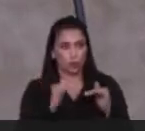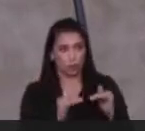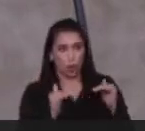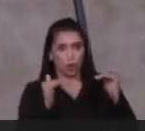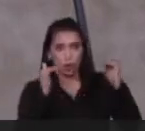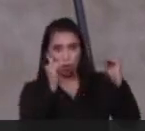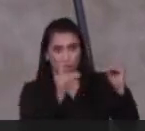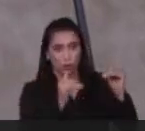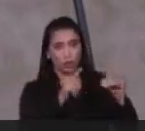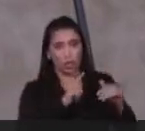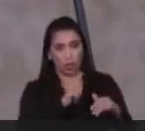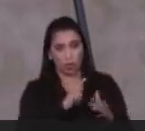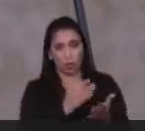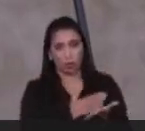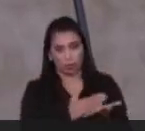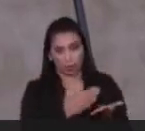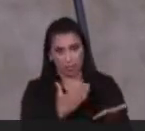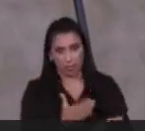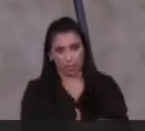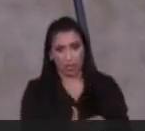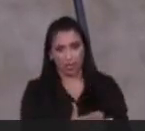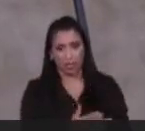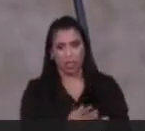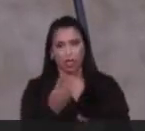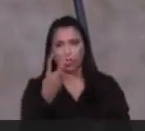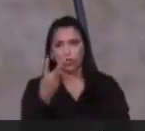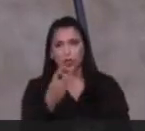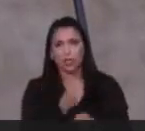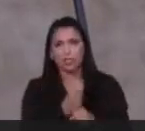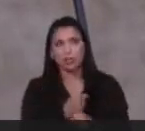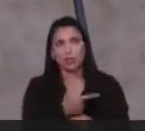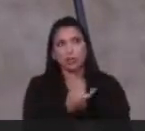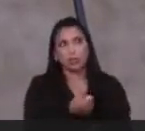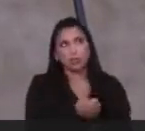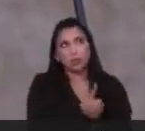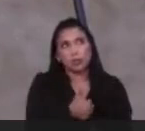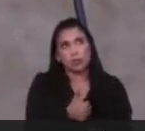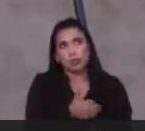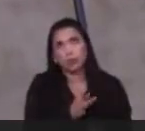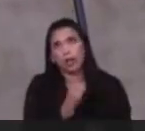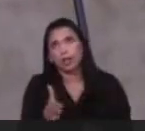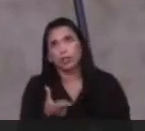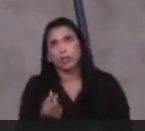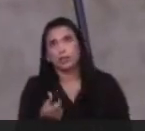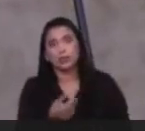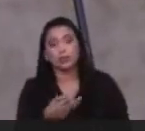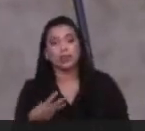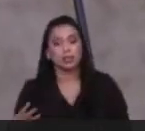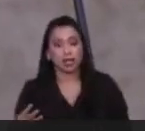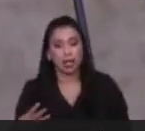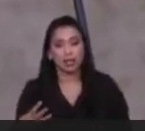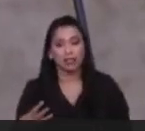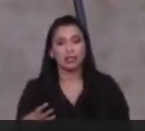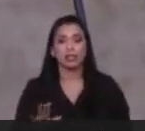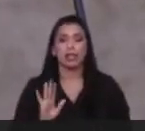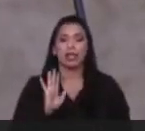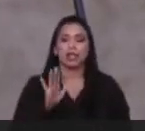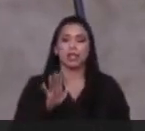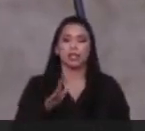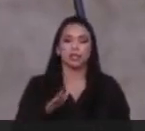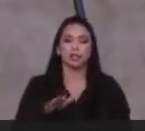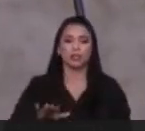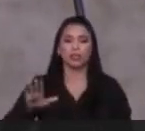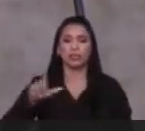origem, para o biênio, vejam bem, 2001 a 2003, eu já invocava os